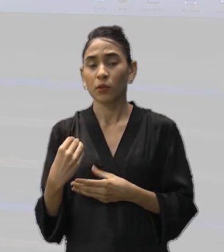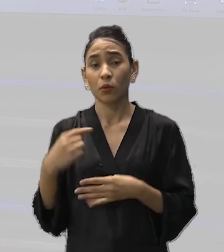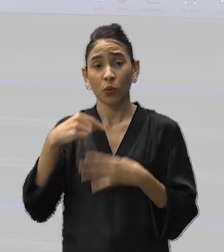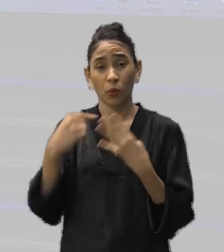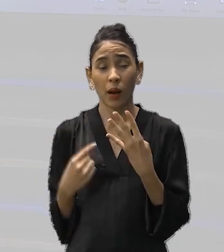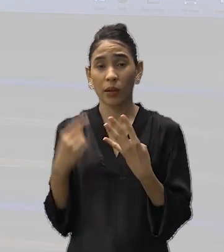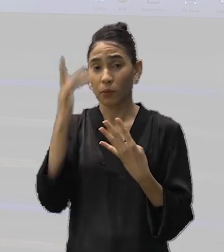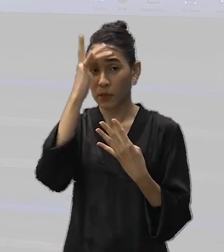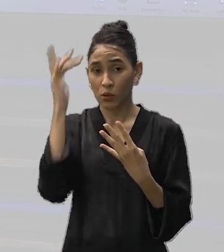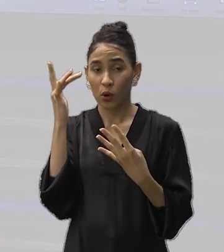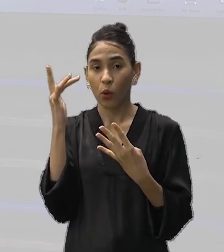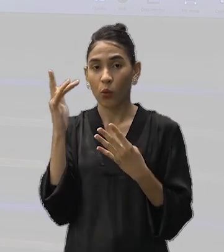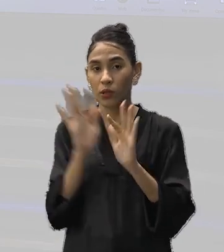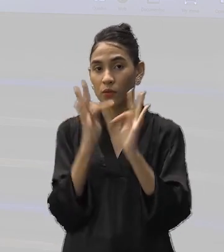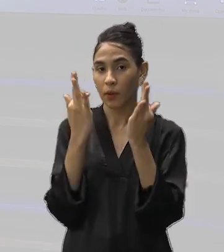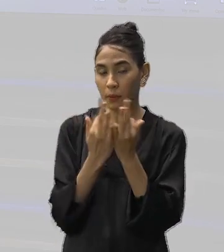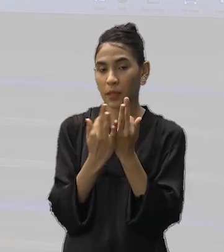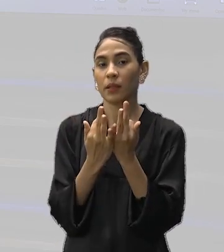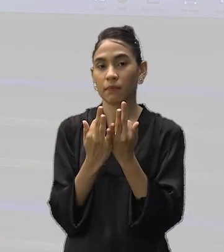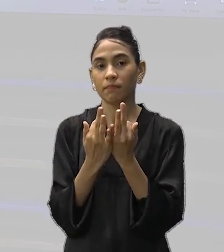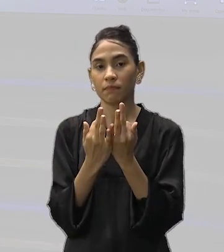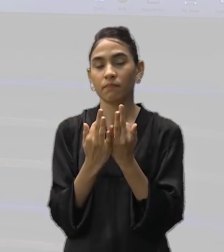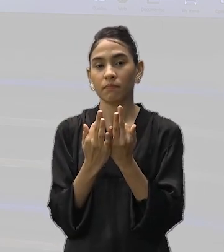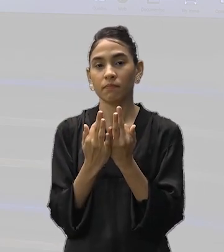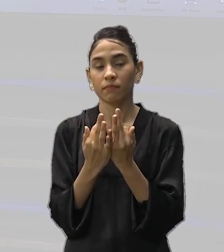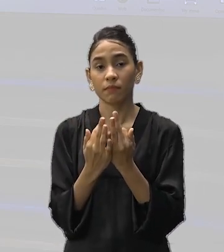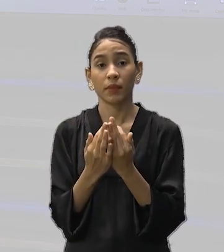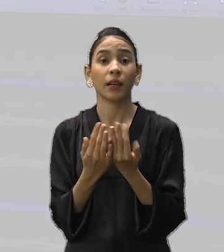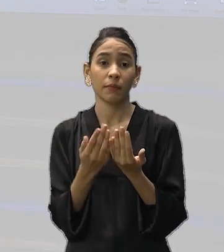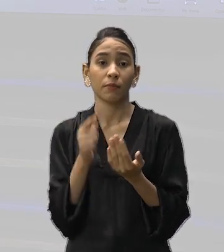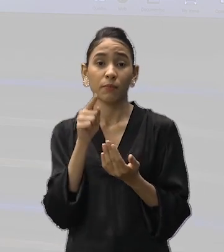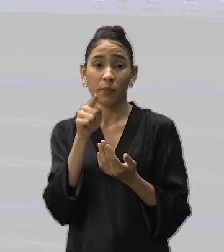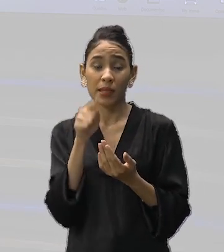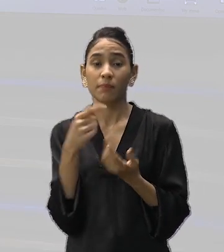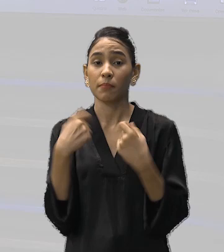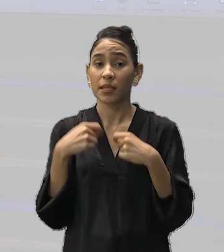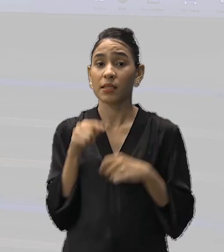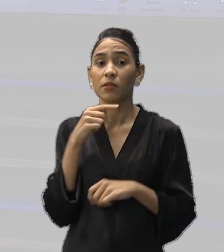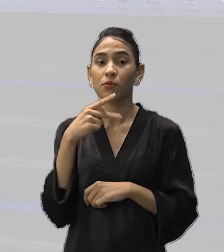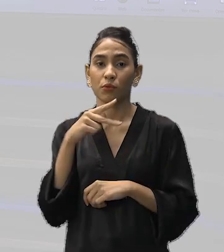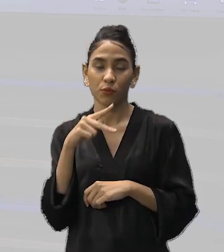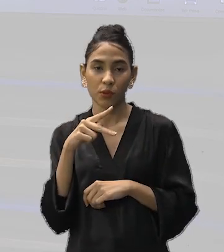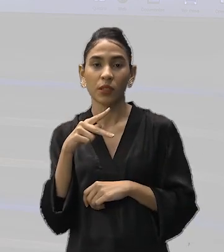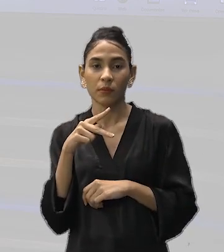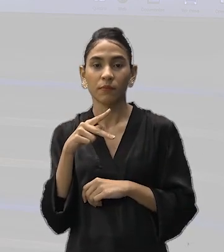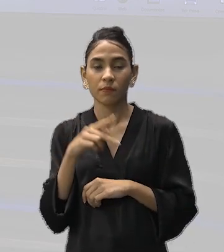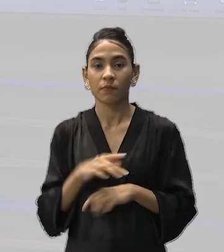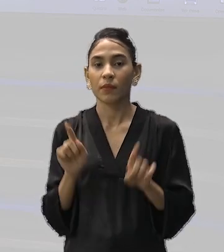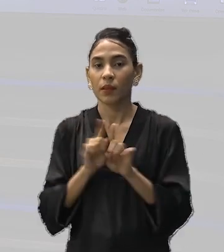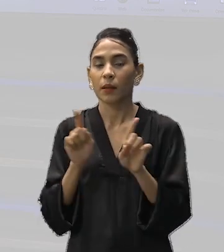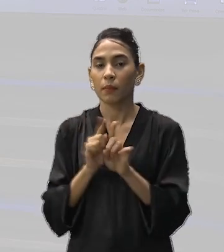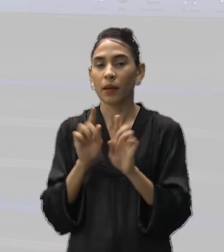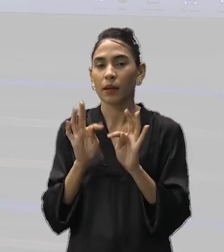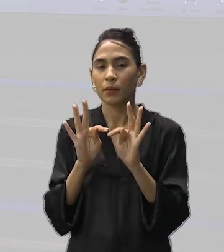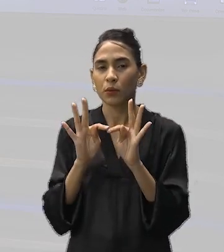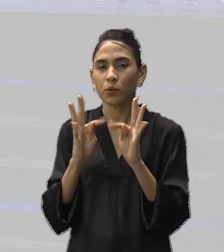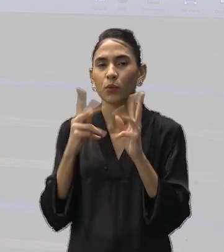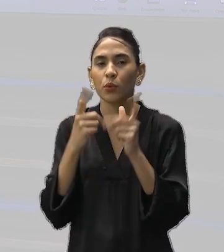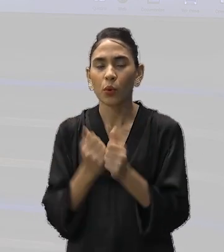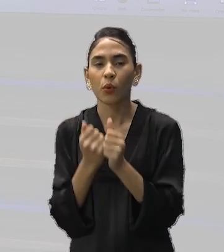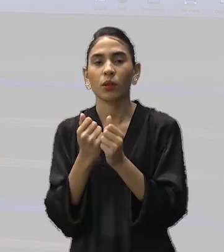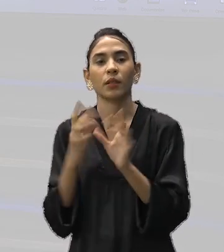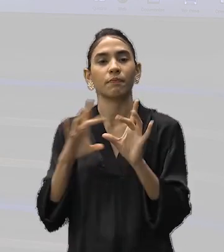4 pessoas. São 4 pessoas que dependem diretamente e todas unidas, não se esqueçam disso,